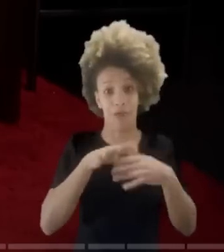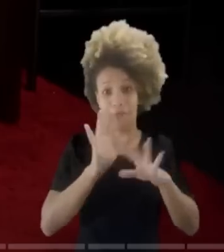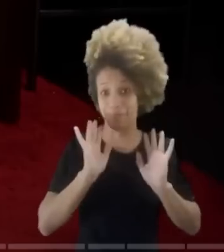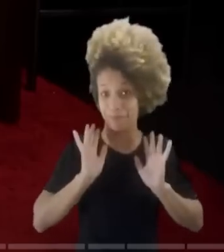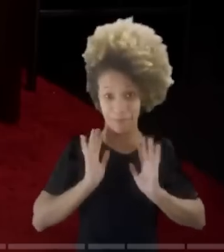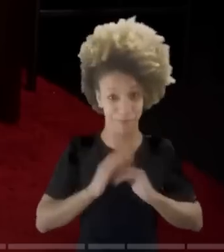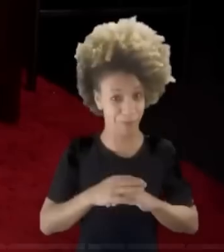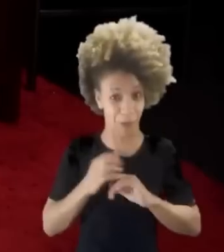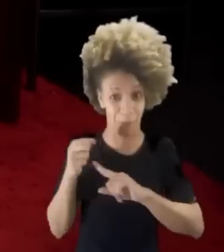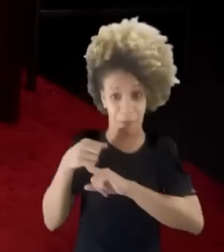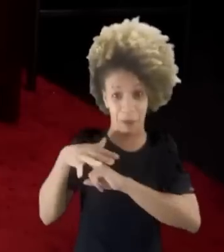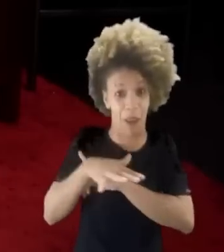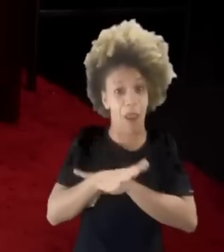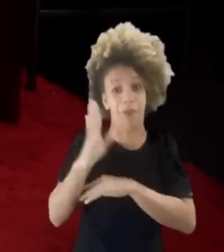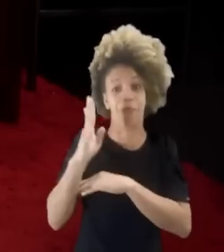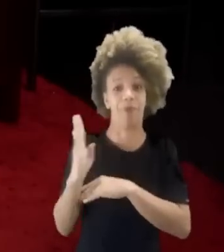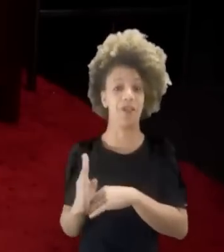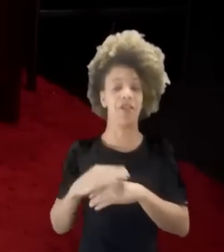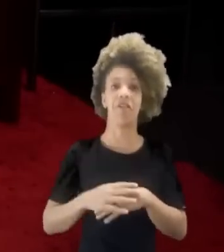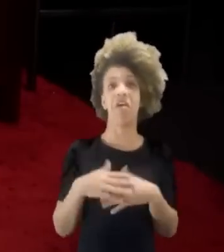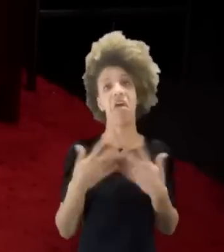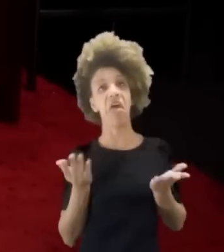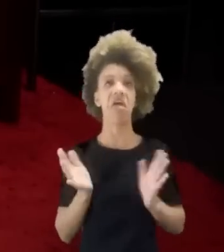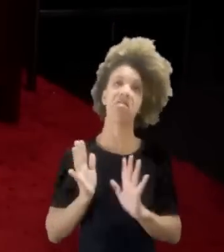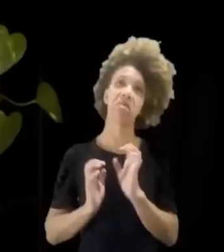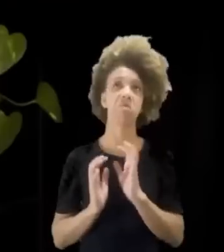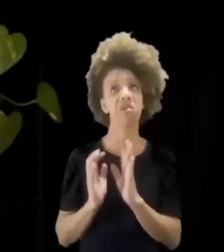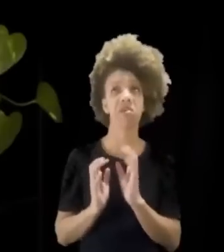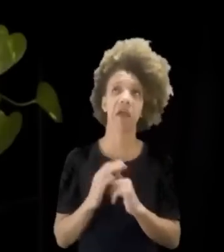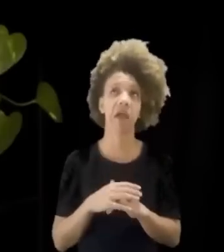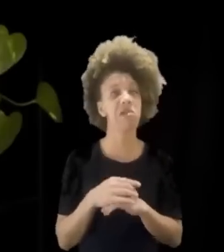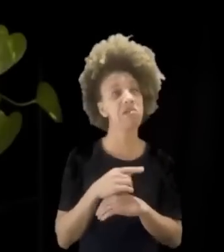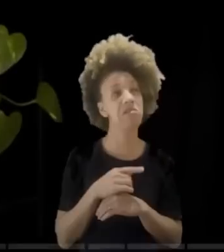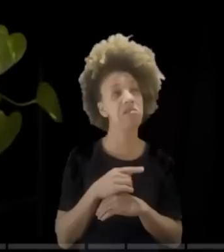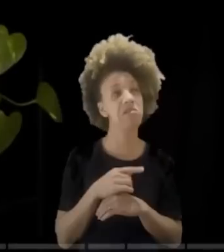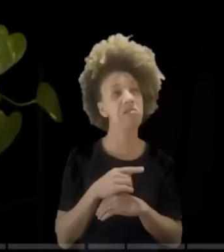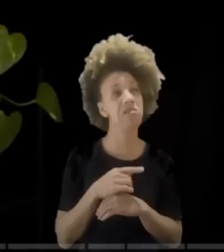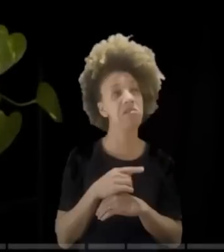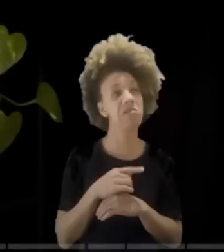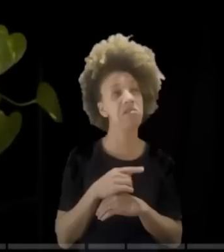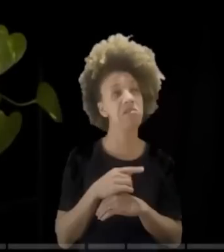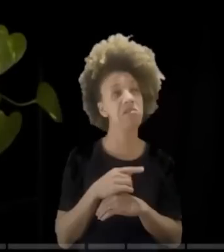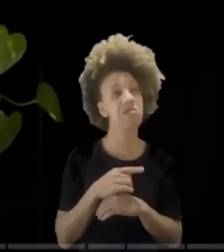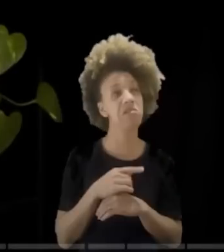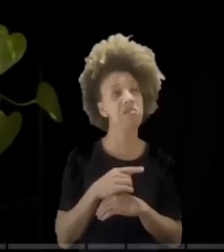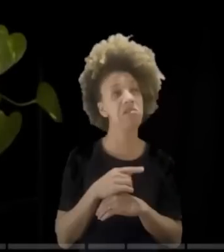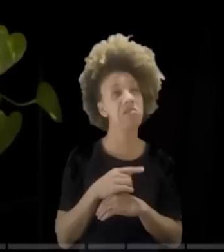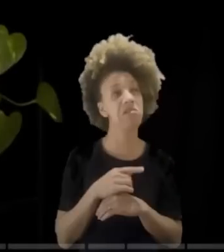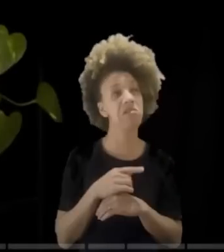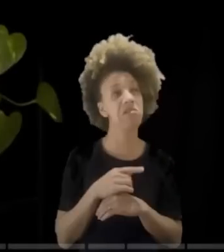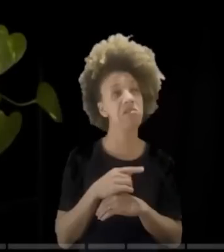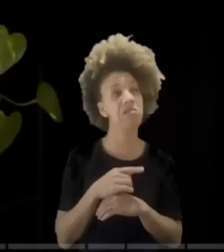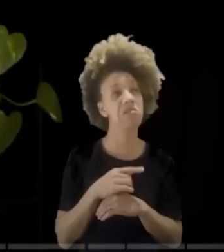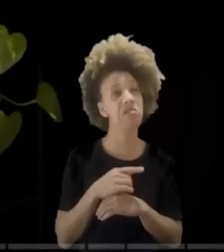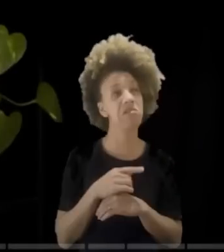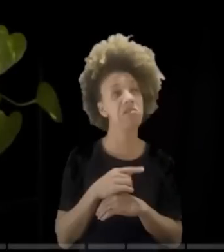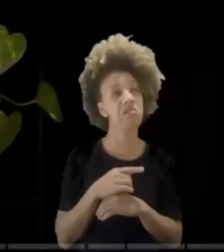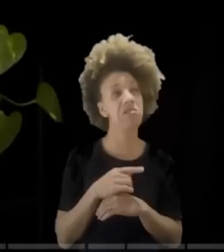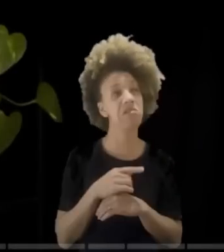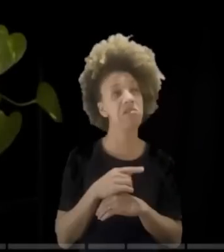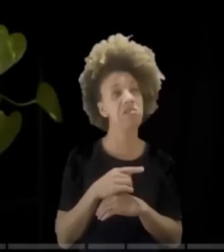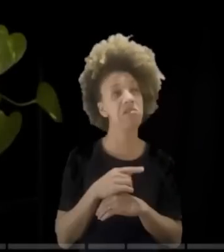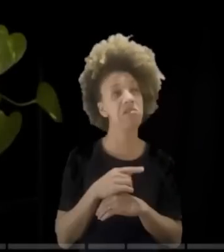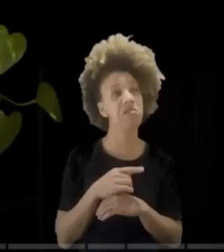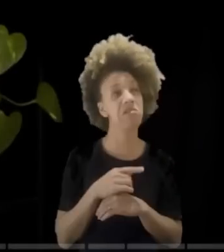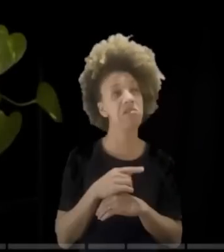Brasil Ah vocês brigaram com ele então eu tô dando um cupom de aí sai daqui Patrocinar eu aceito Ultimamente eu só recebo proposta